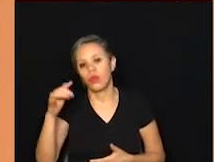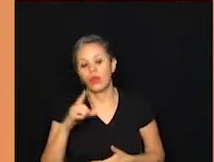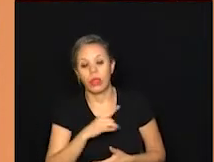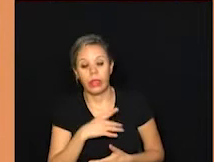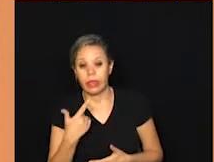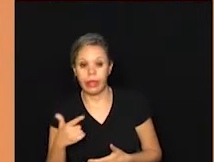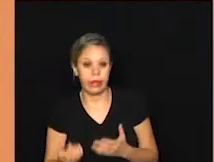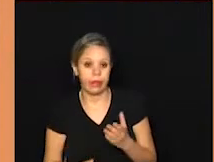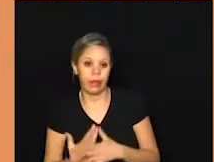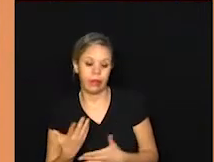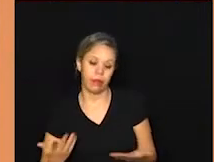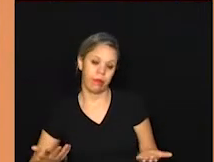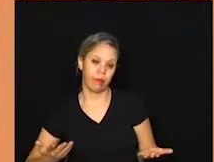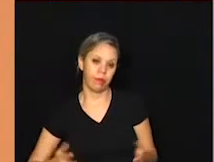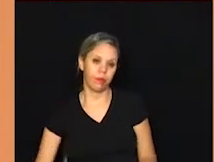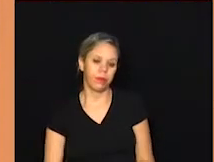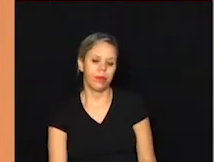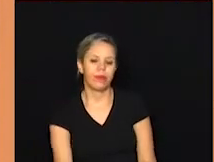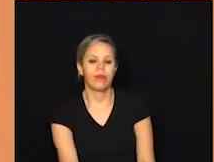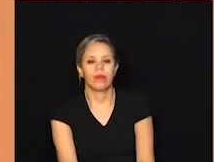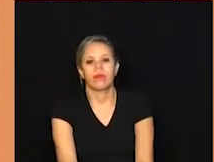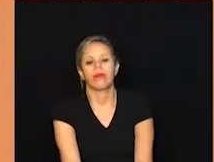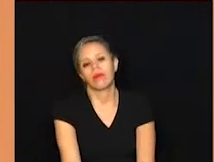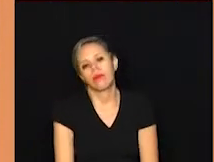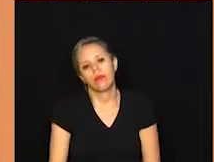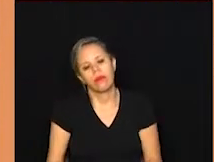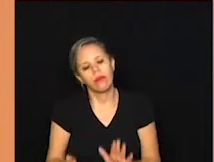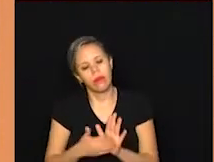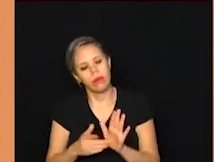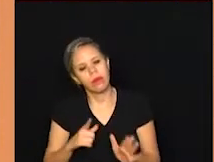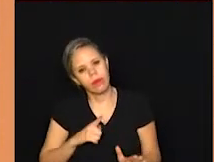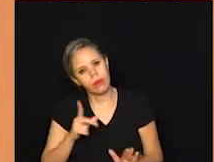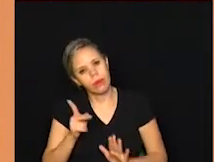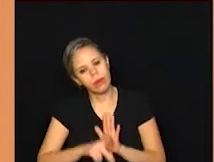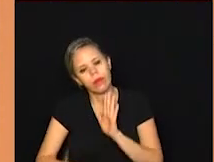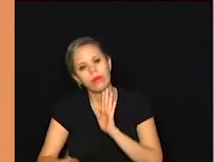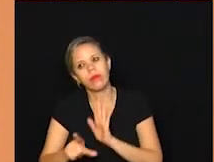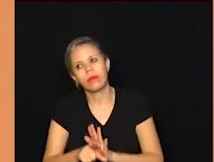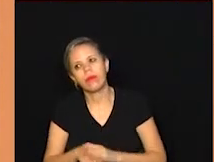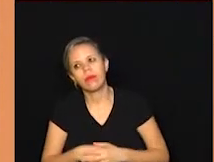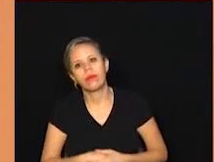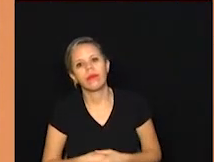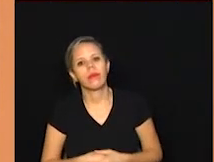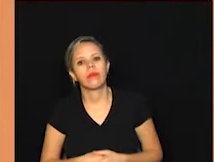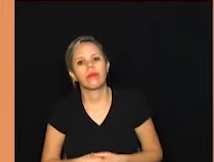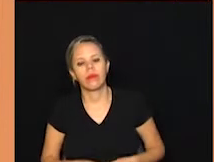assim. Então, a proposta dele é que tenha um projeto de lei.